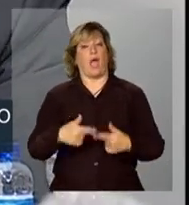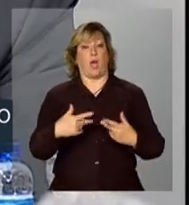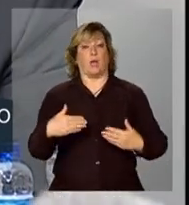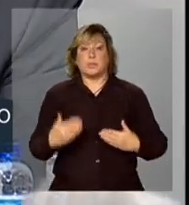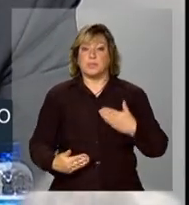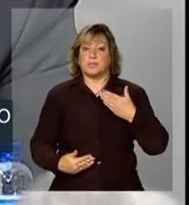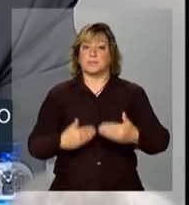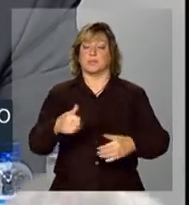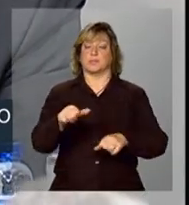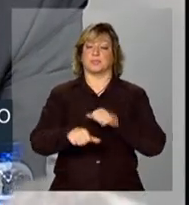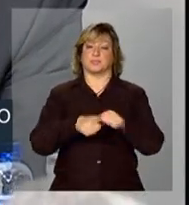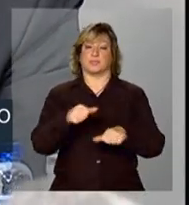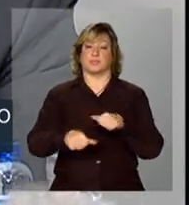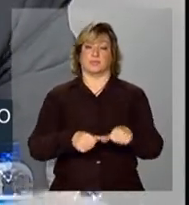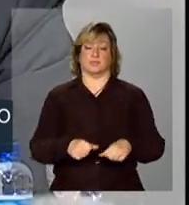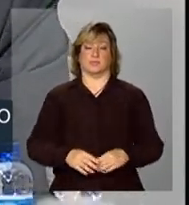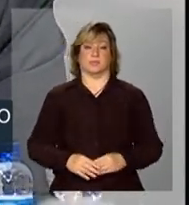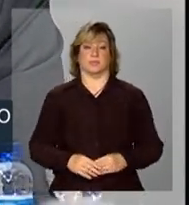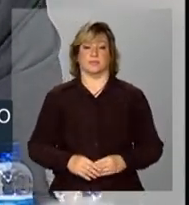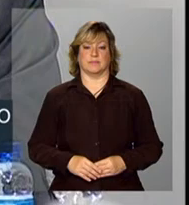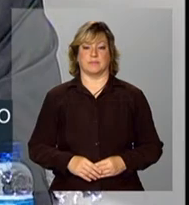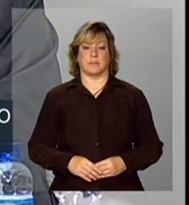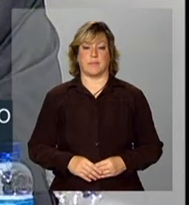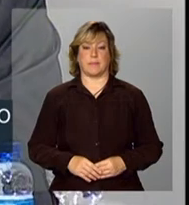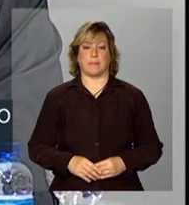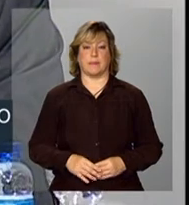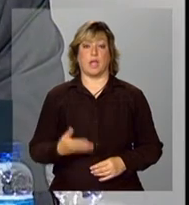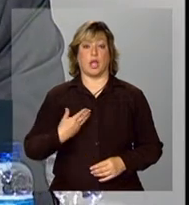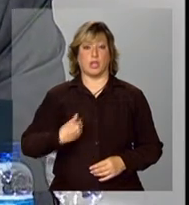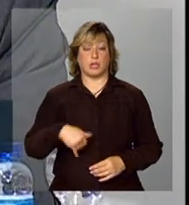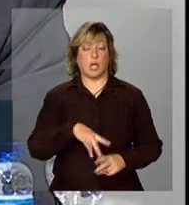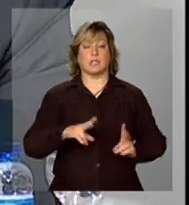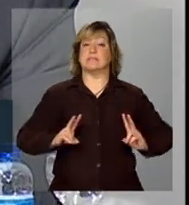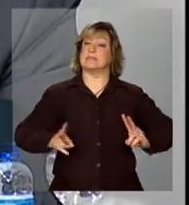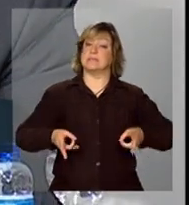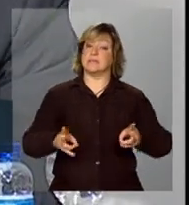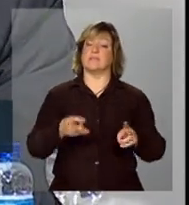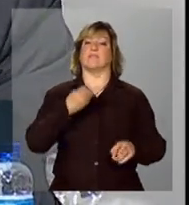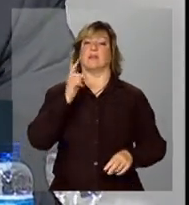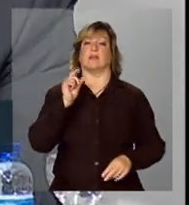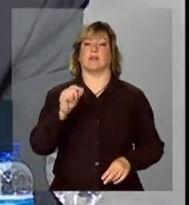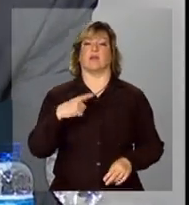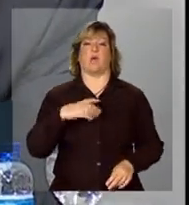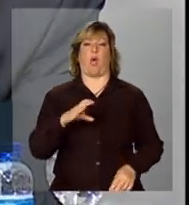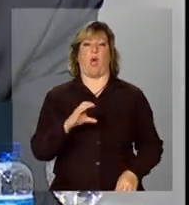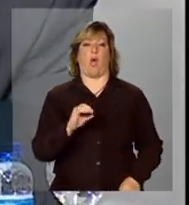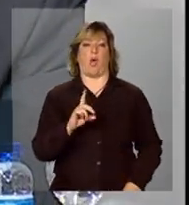Então, muito bem. Nós sempre dissemos que o Código Florestal, não quero entrar no mérito